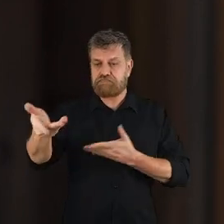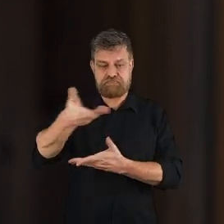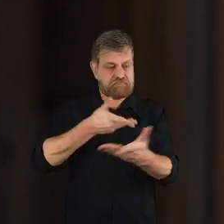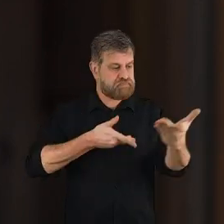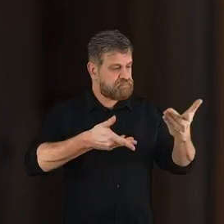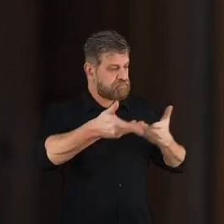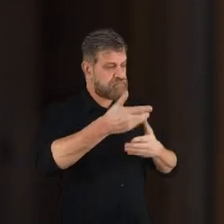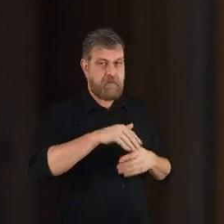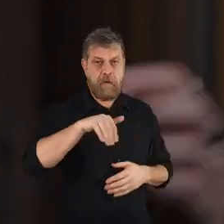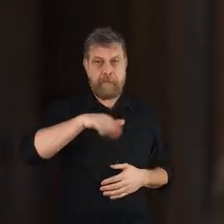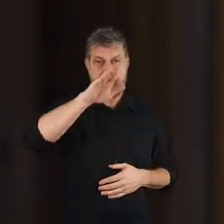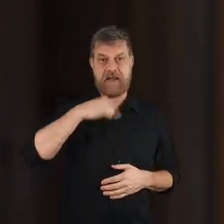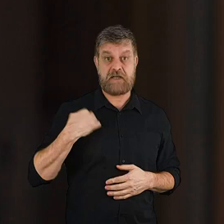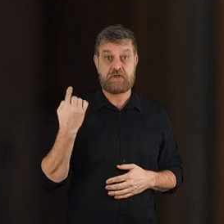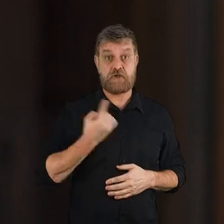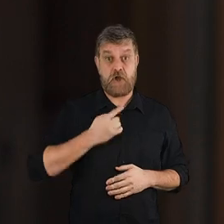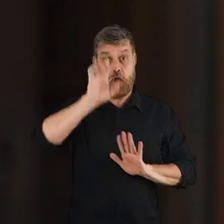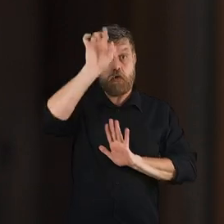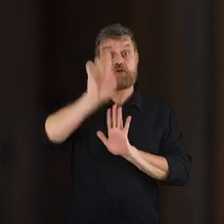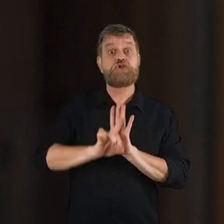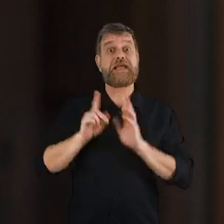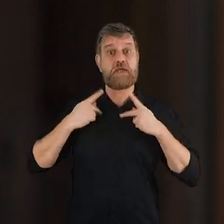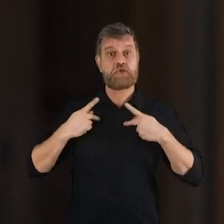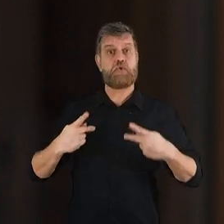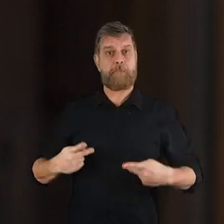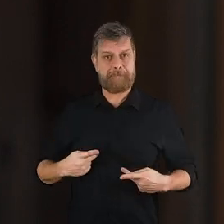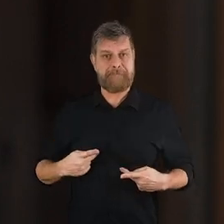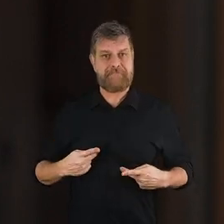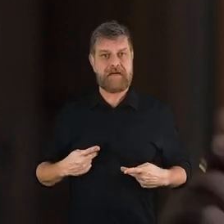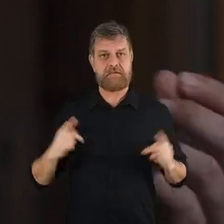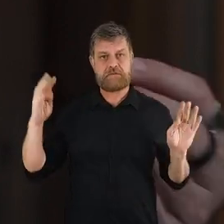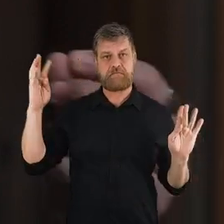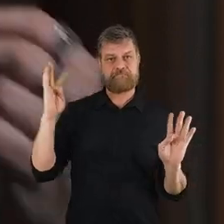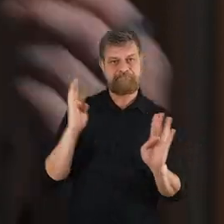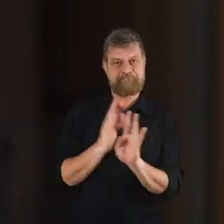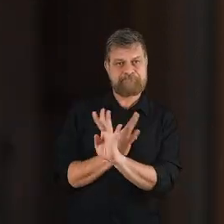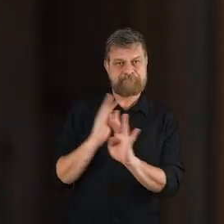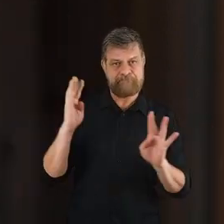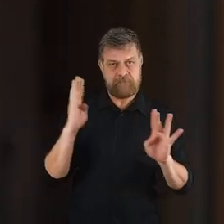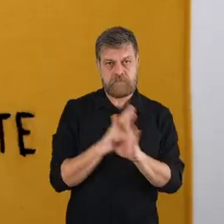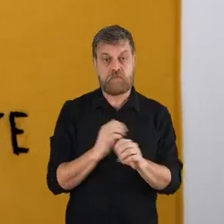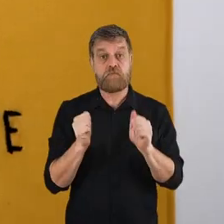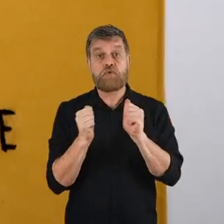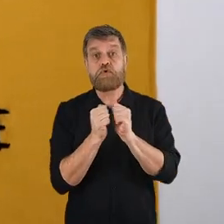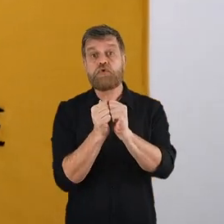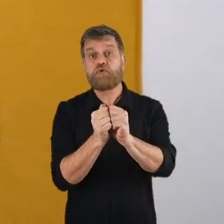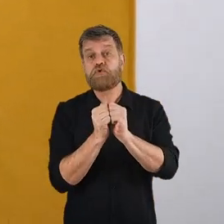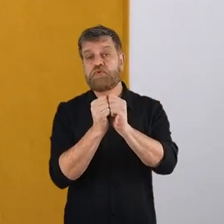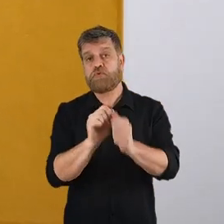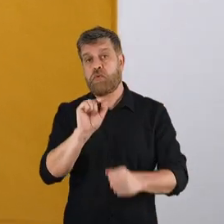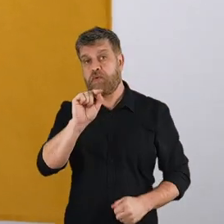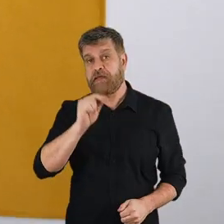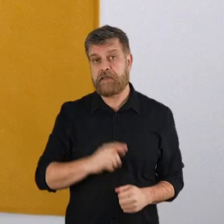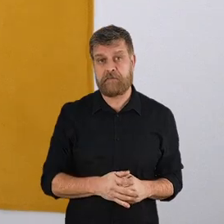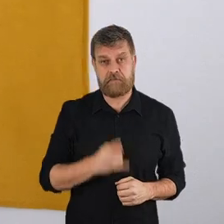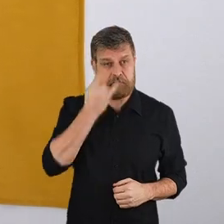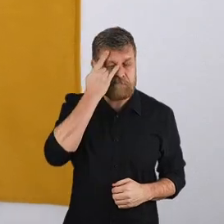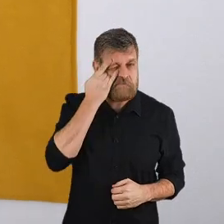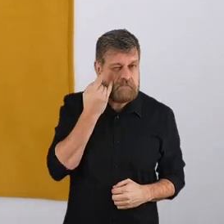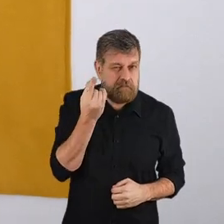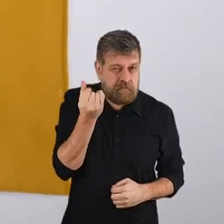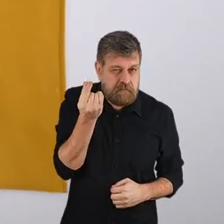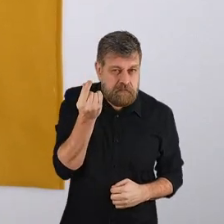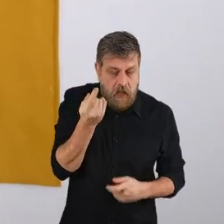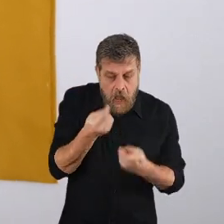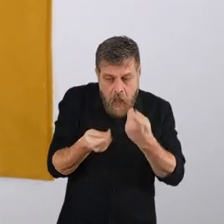muito maior e mais amplo do que o direito humano a migrar, junto com a questão dos interesses